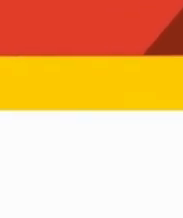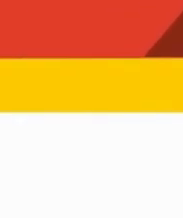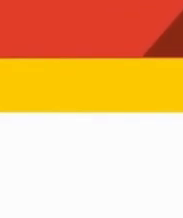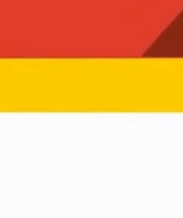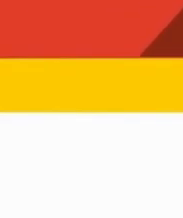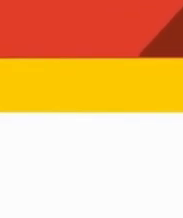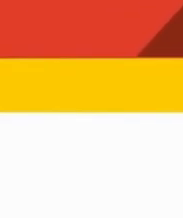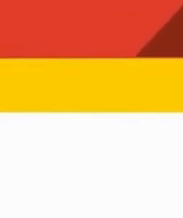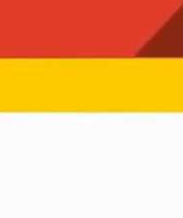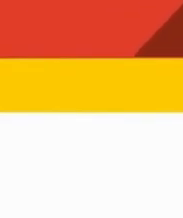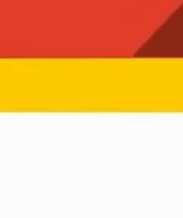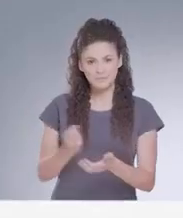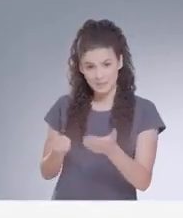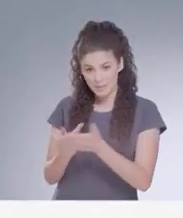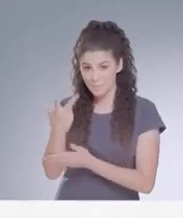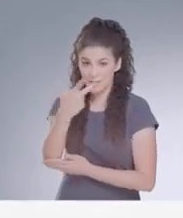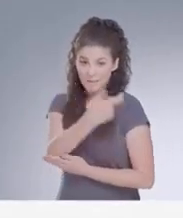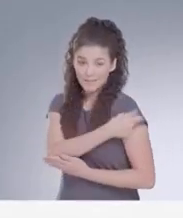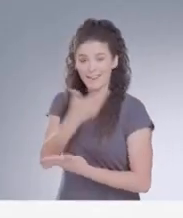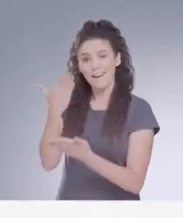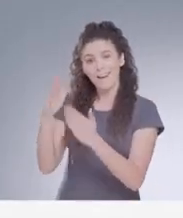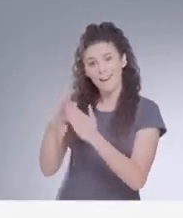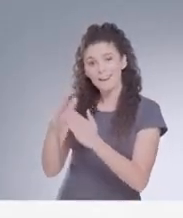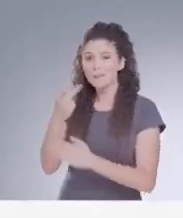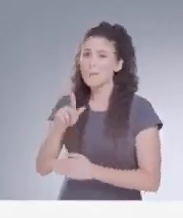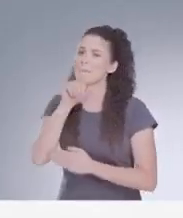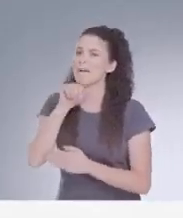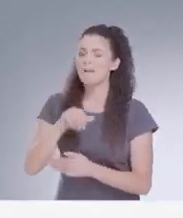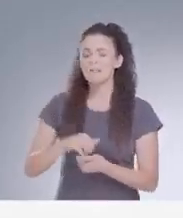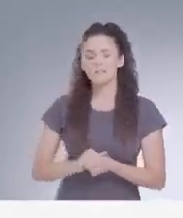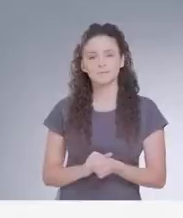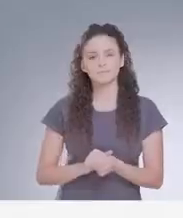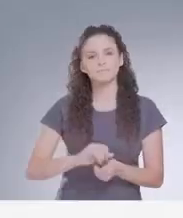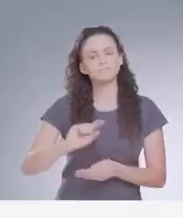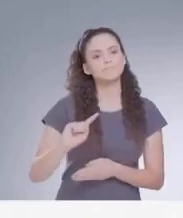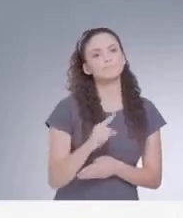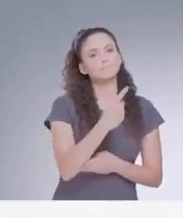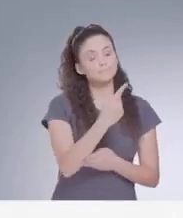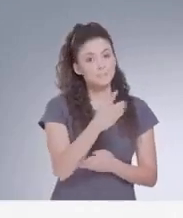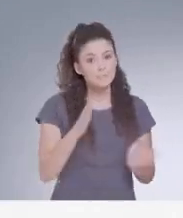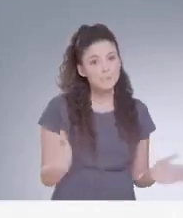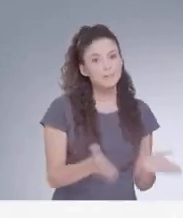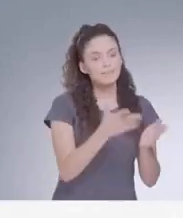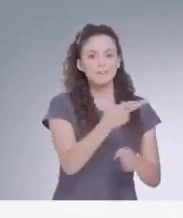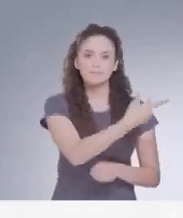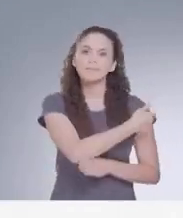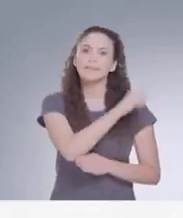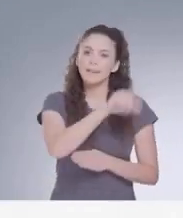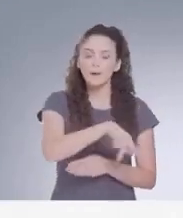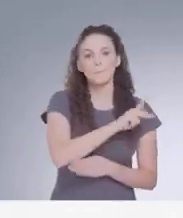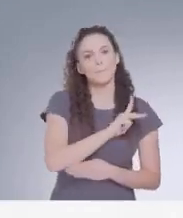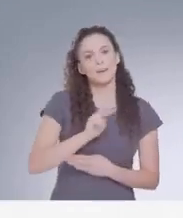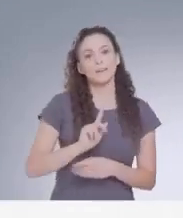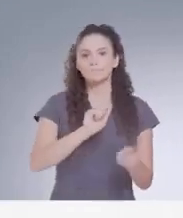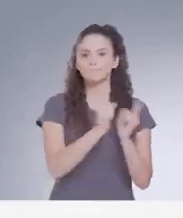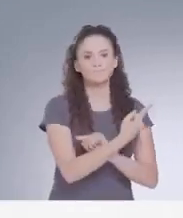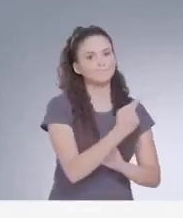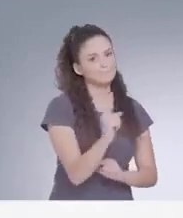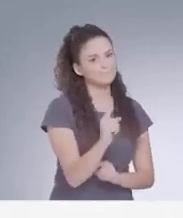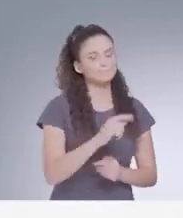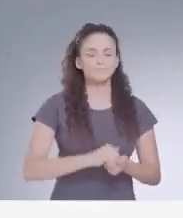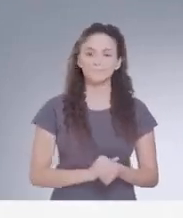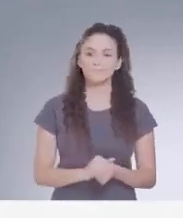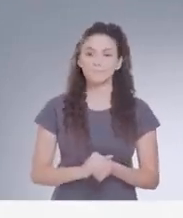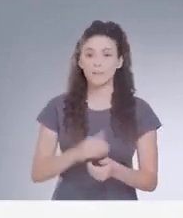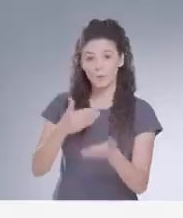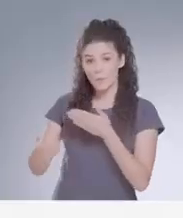Décio 13, governador. Vai comprar vacina, só falando aqui na casa da tua mãe. Teria que ser o primeiro a se posicionar e incentivar as pessoas a